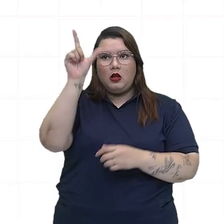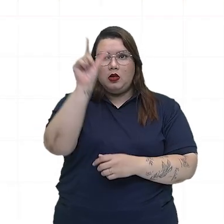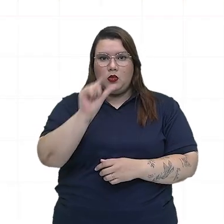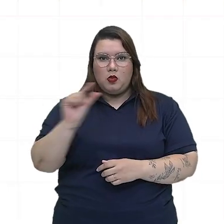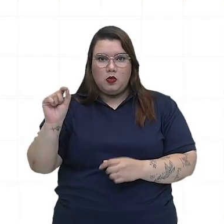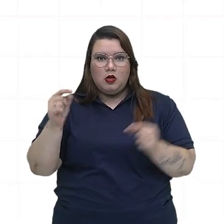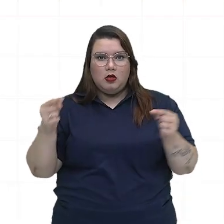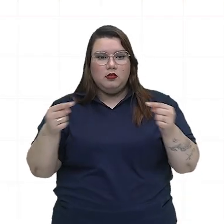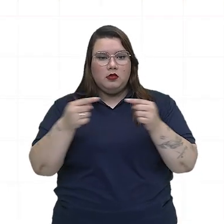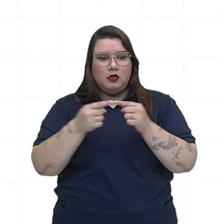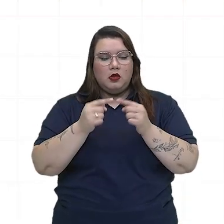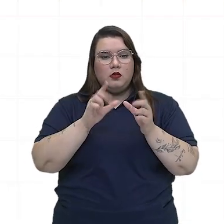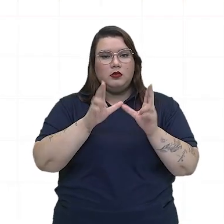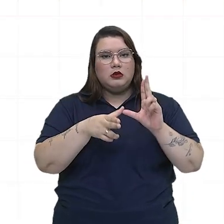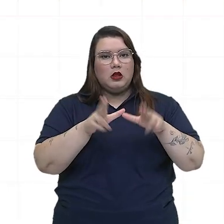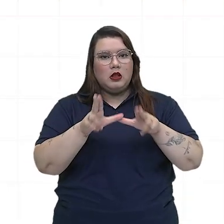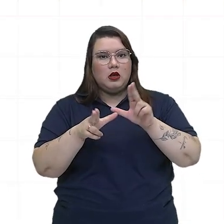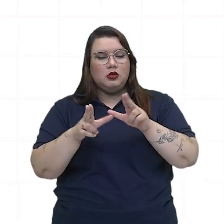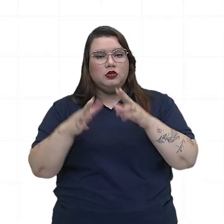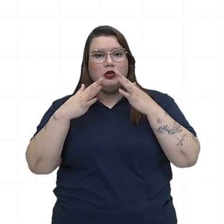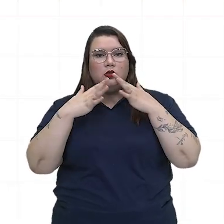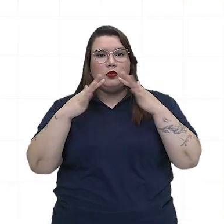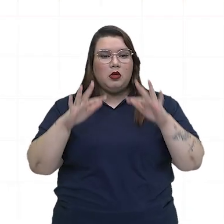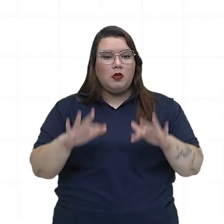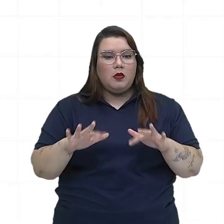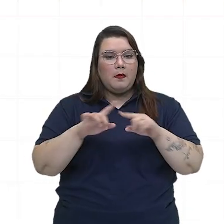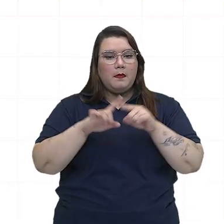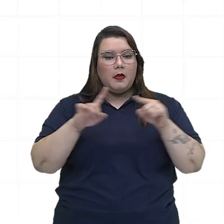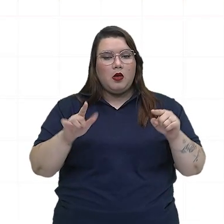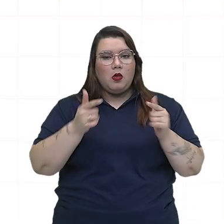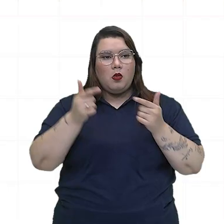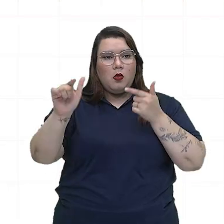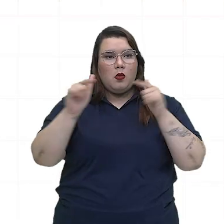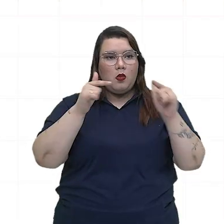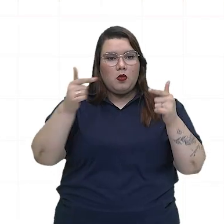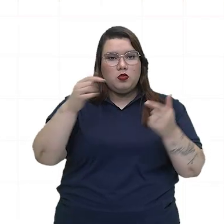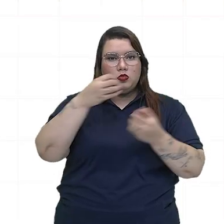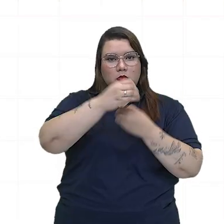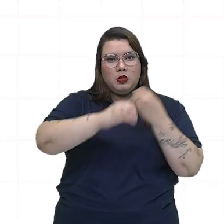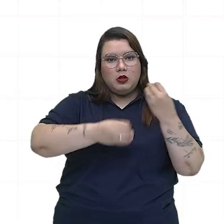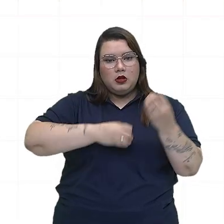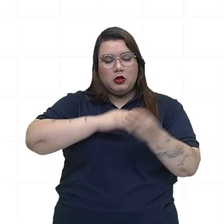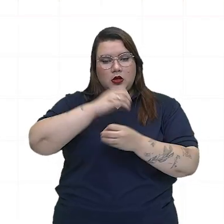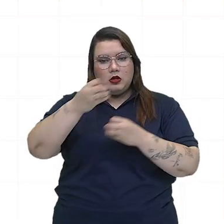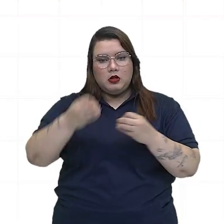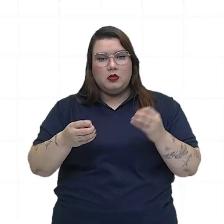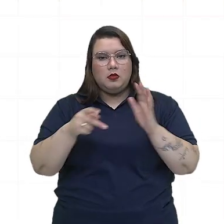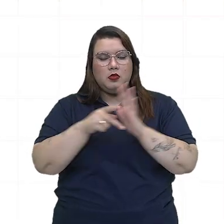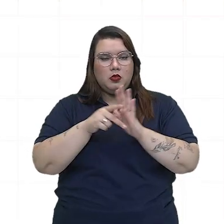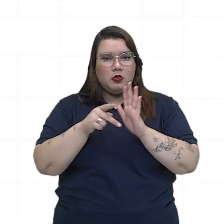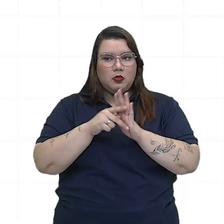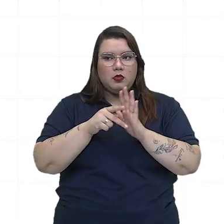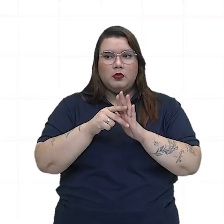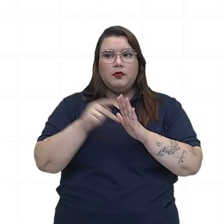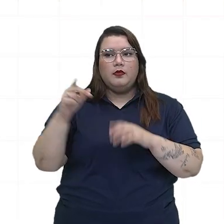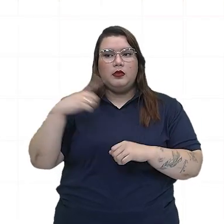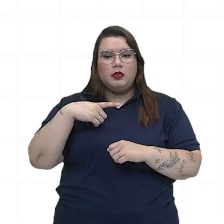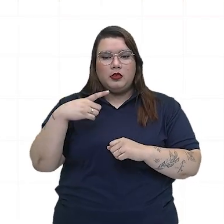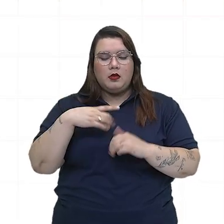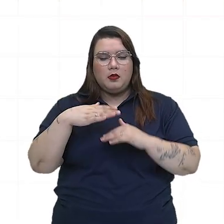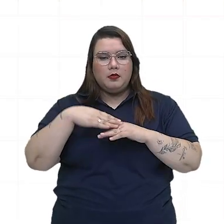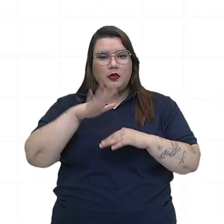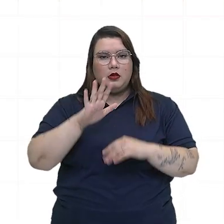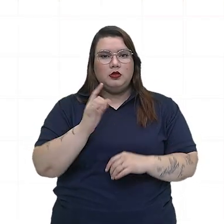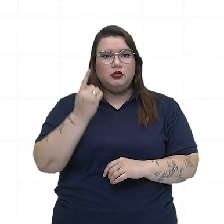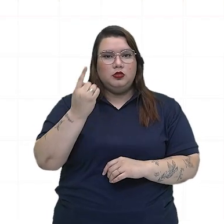seu satélite natural, mas outros planetas do Sistema Solar, eles têm